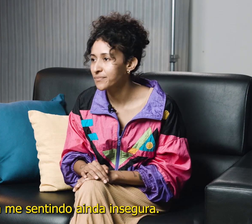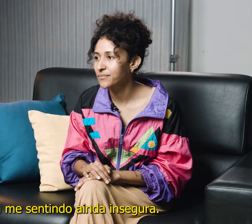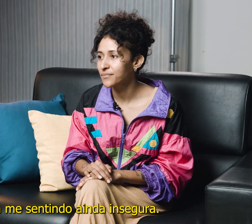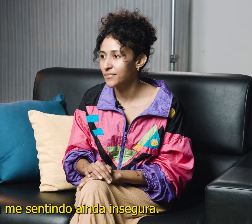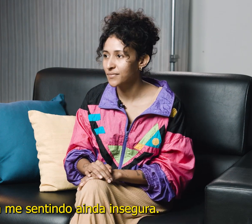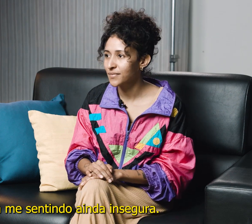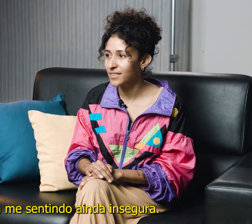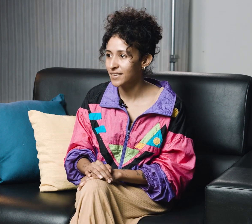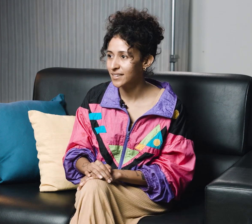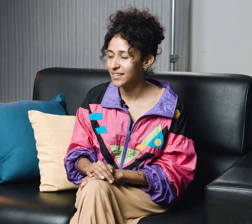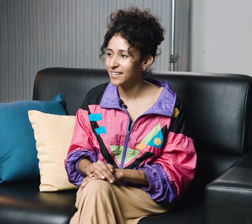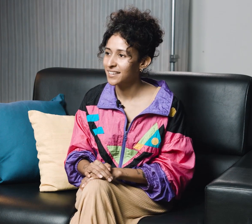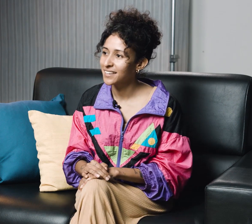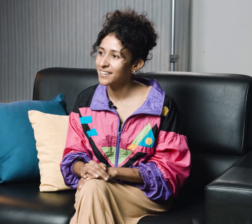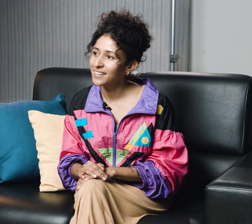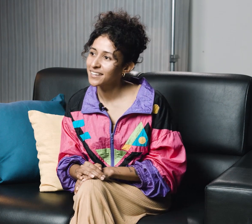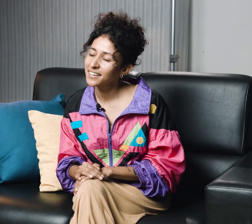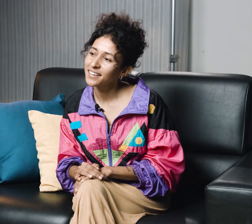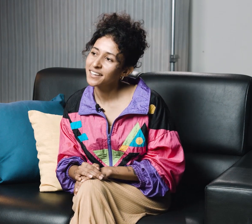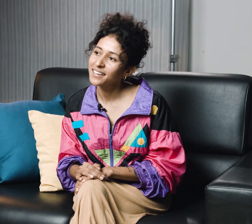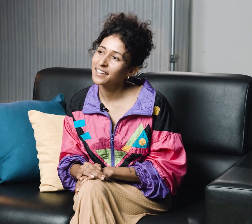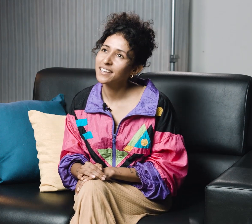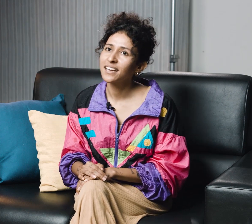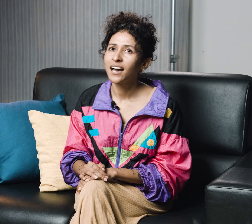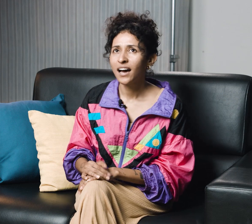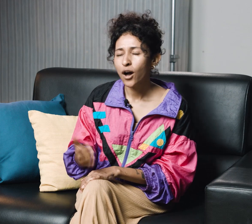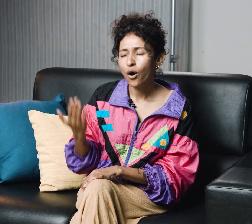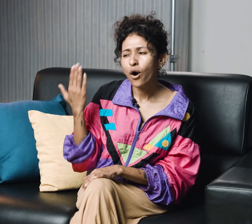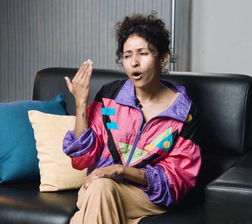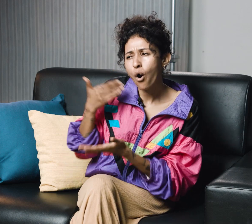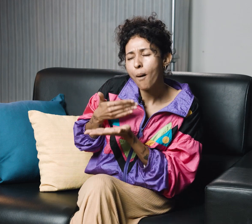ainda insegura.